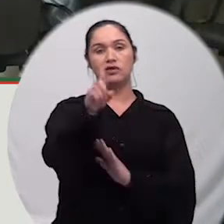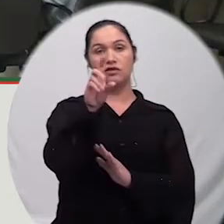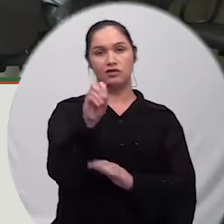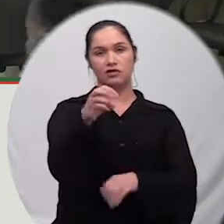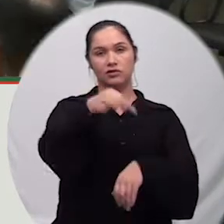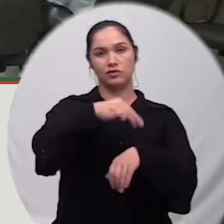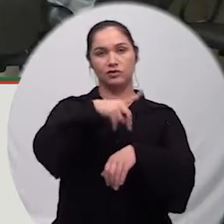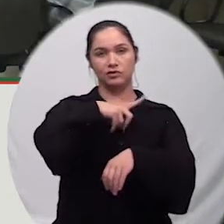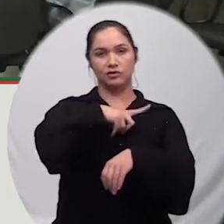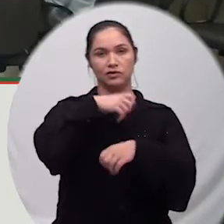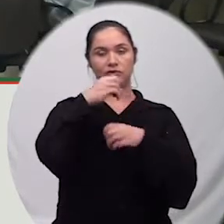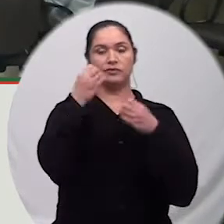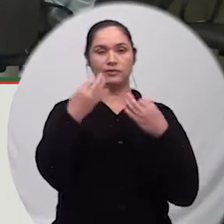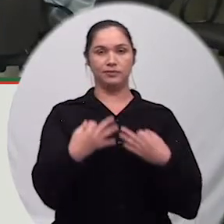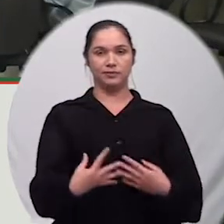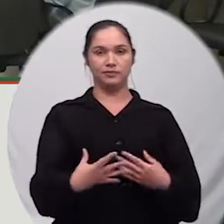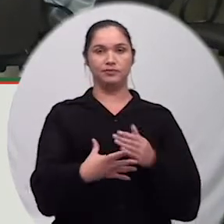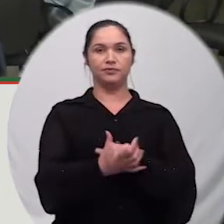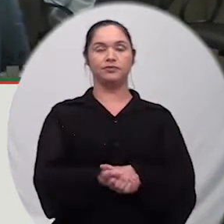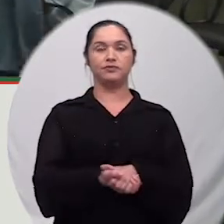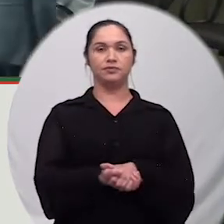minutos.